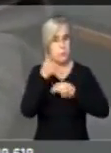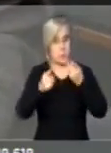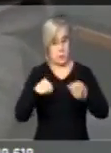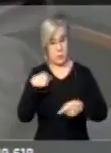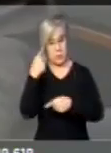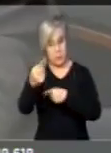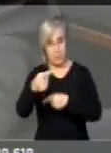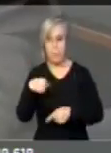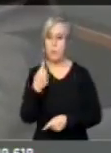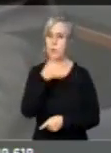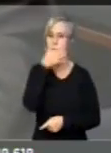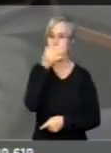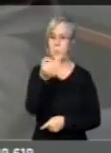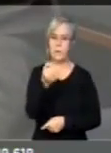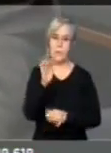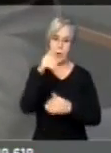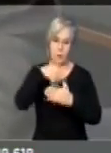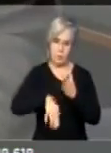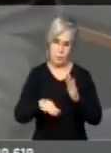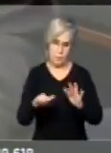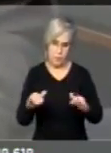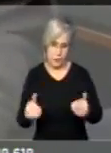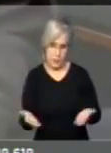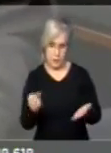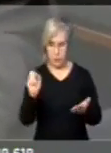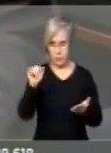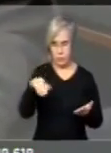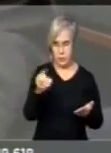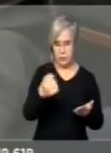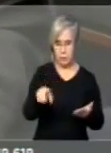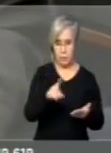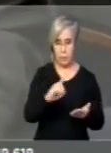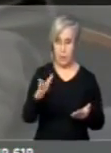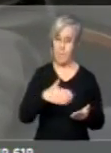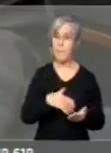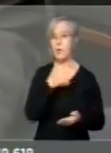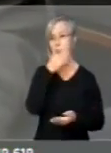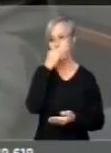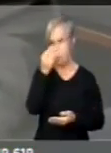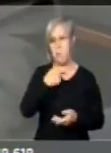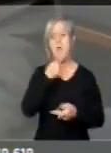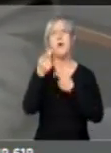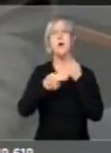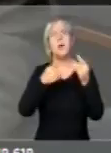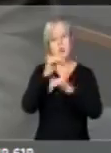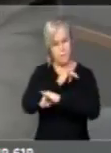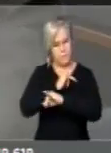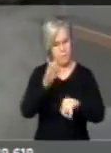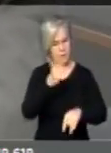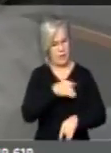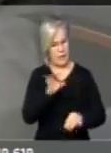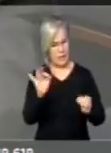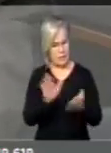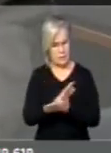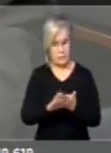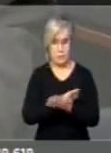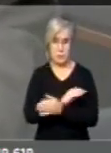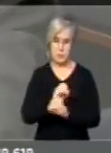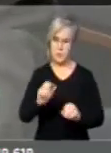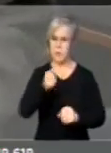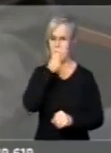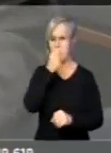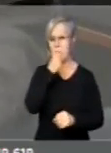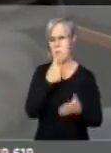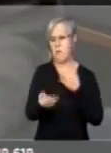opinião. Então, a minha opinião, quando eu tiver para dar, eu darei sem nenhum temor. Não tem problema algum que a imprensa ache